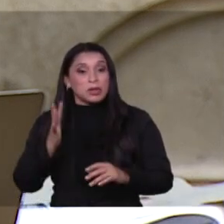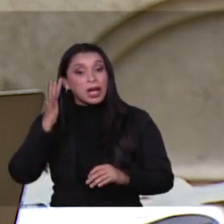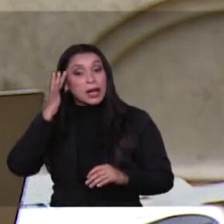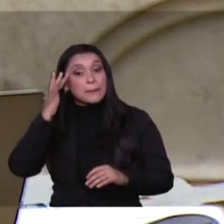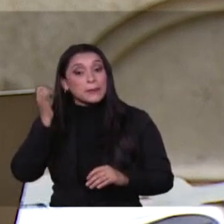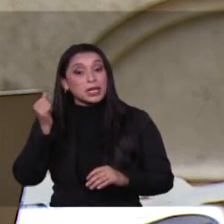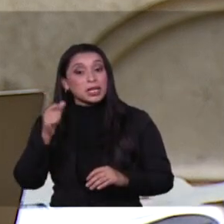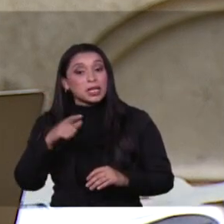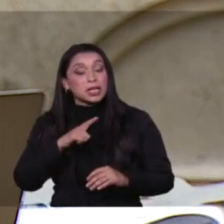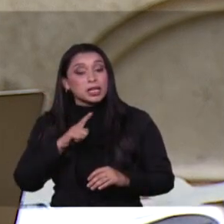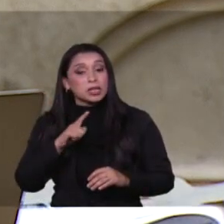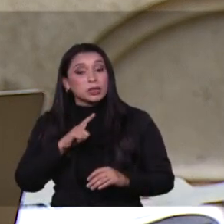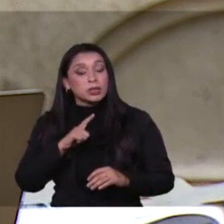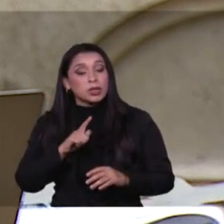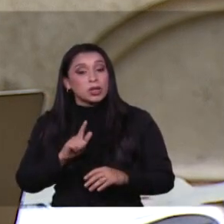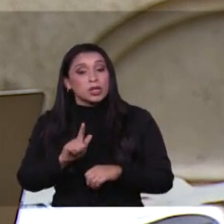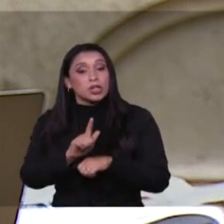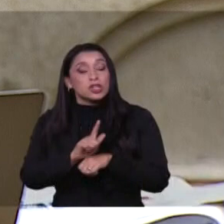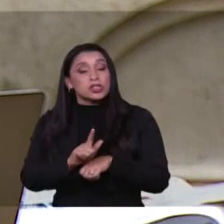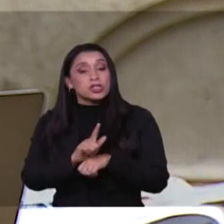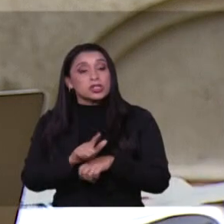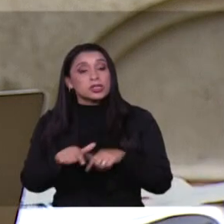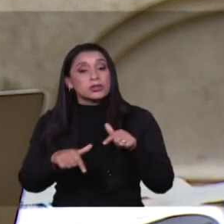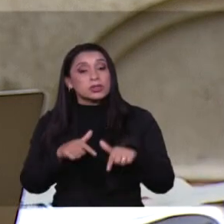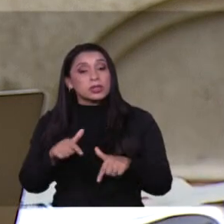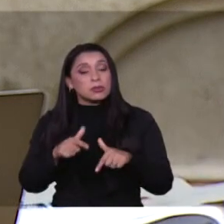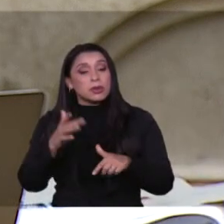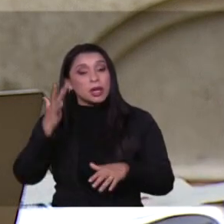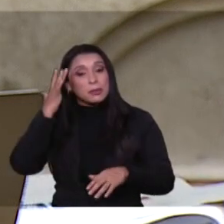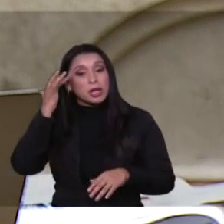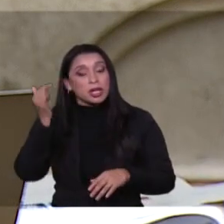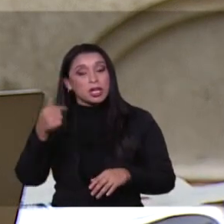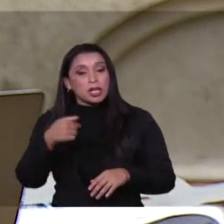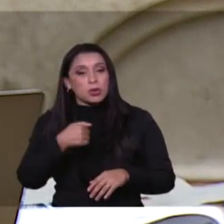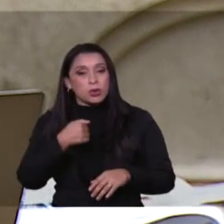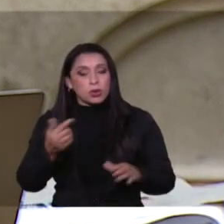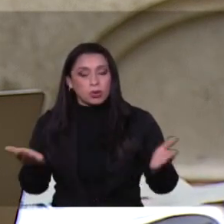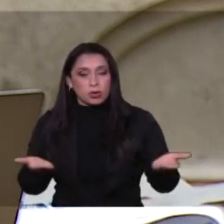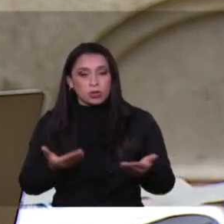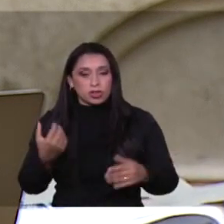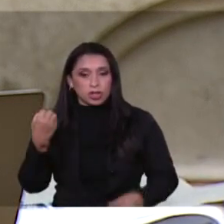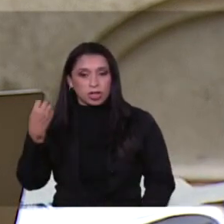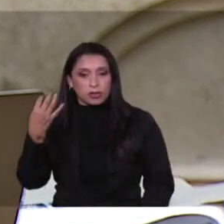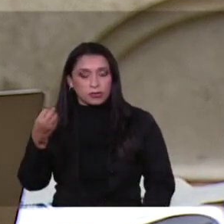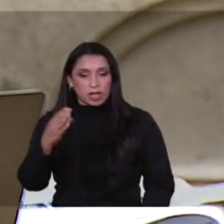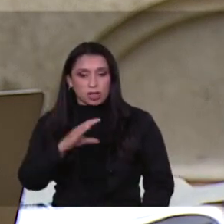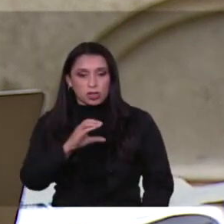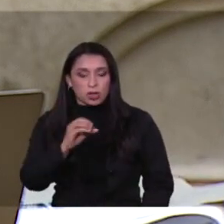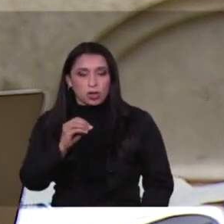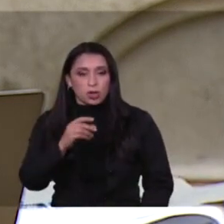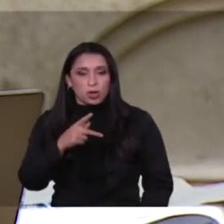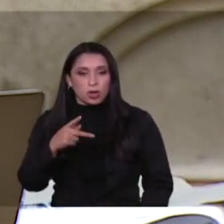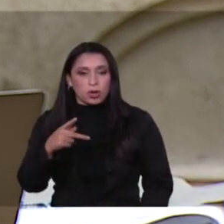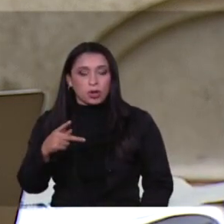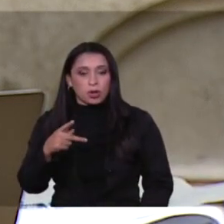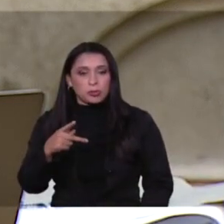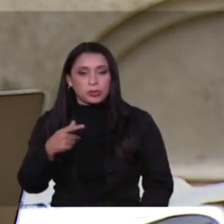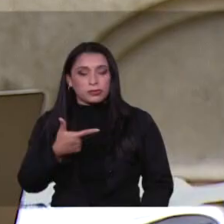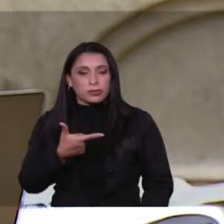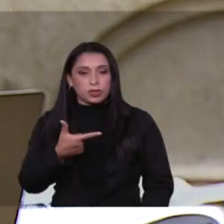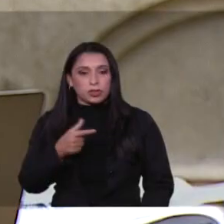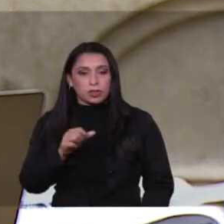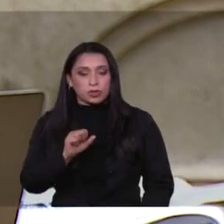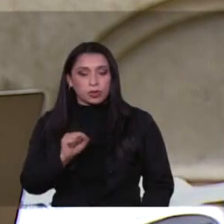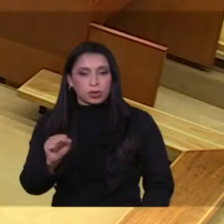eu estou fazendo isso mais por gestão de negócios. Eu viajo hoje à noite para a COP28. Quem vai presidir a sessão de amanhã